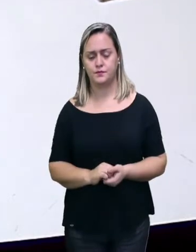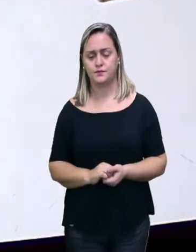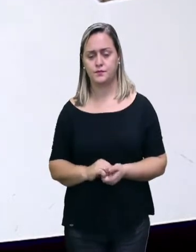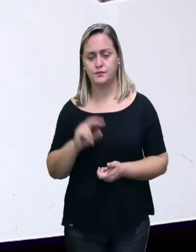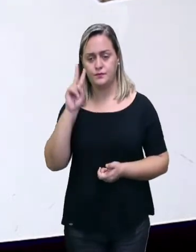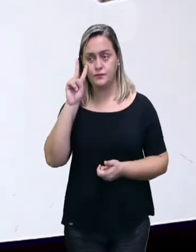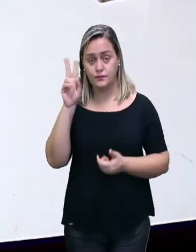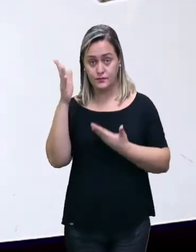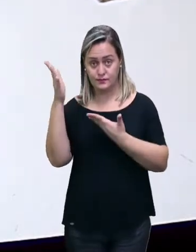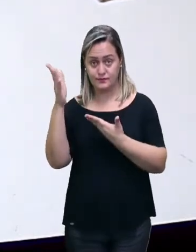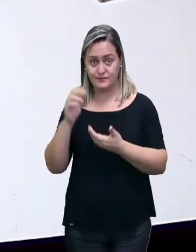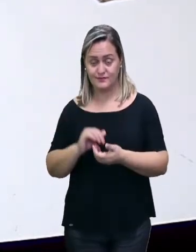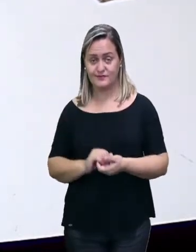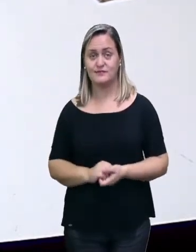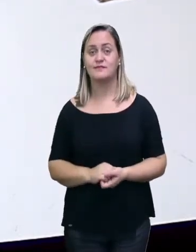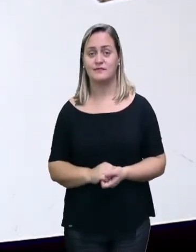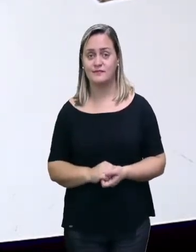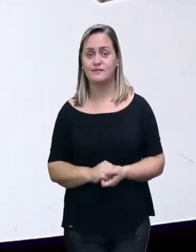Então, passando a cola.